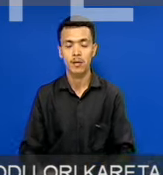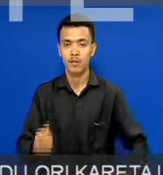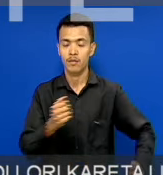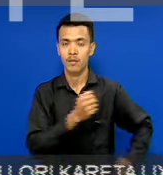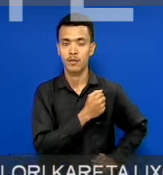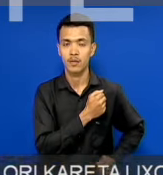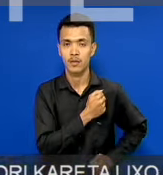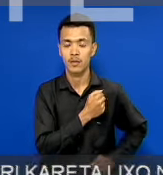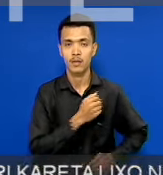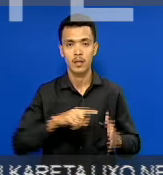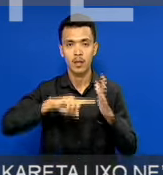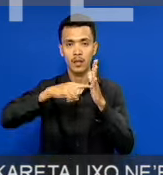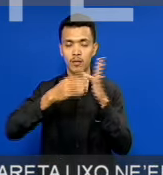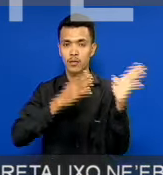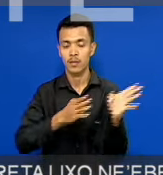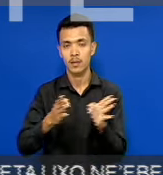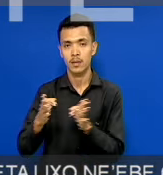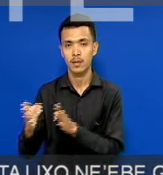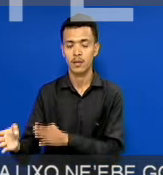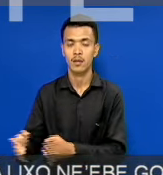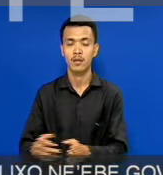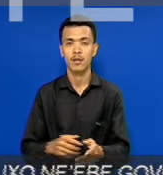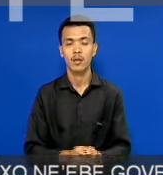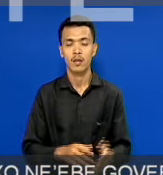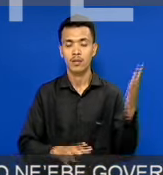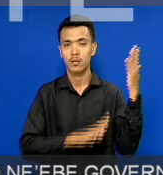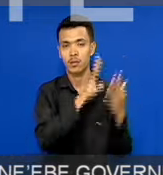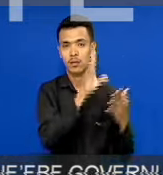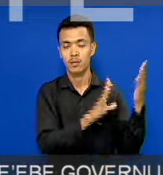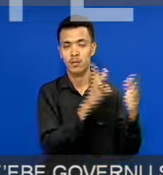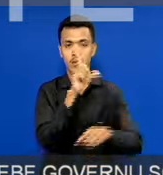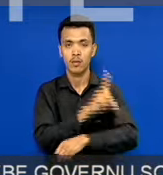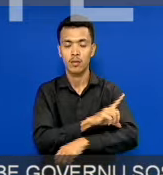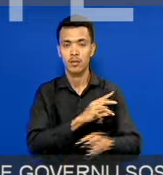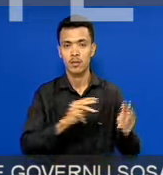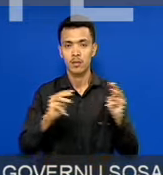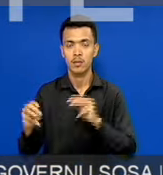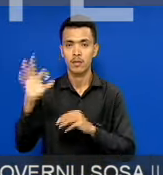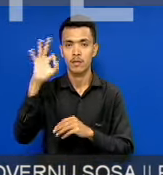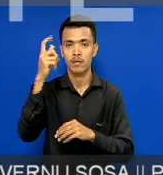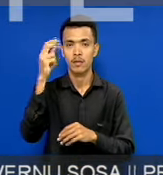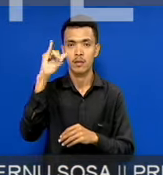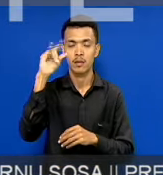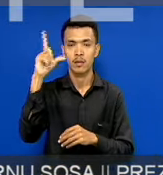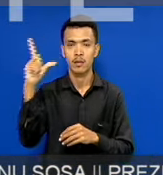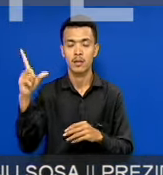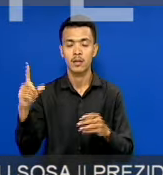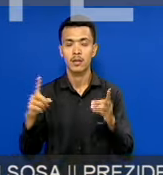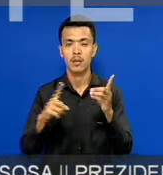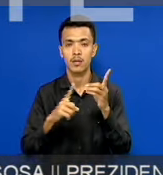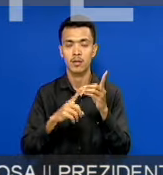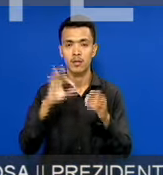Força de Defesa Timor-Leste rahu preparação parada militar ato celebra loron transformação falentila FFDTL loron rua